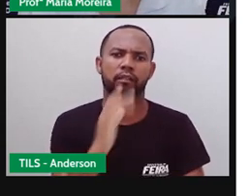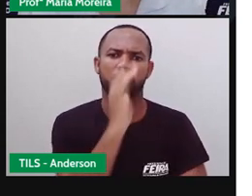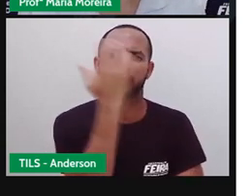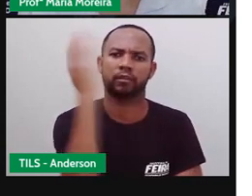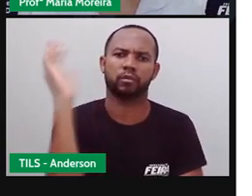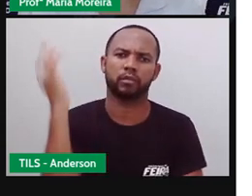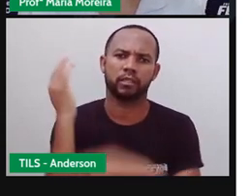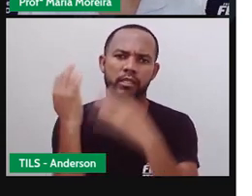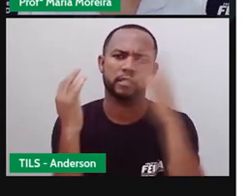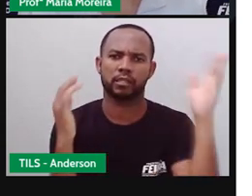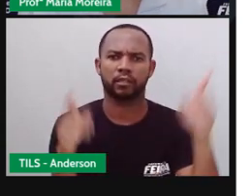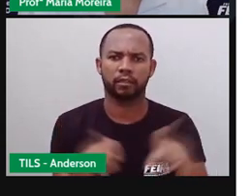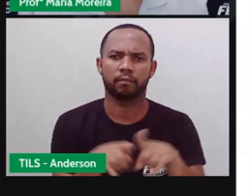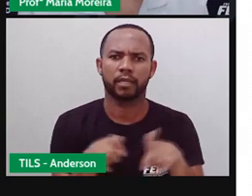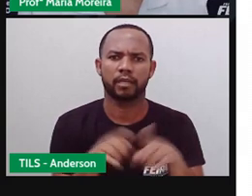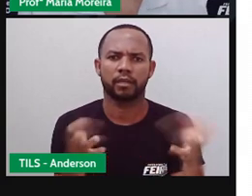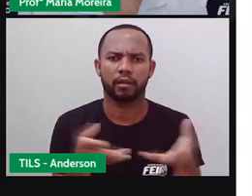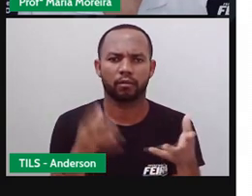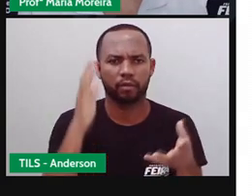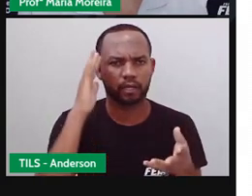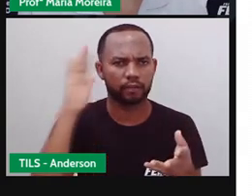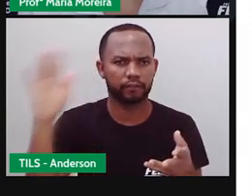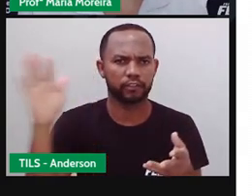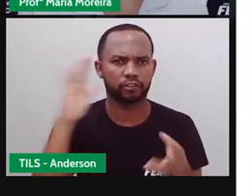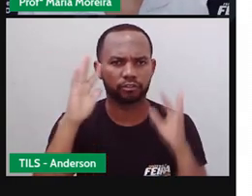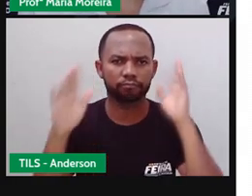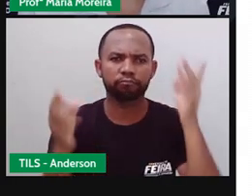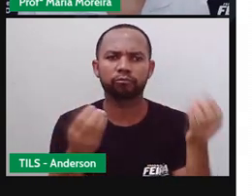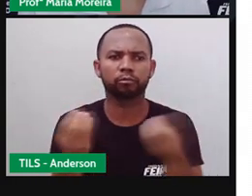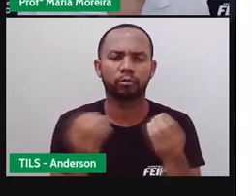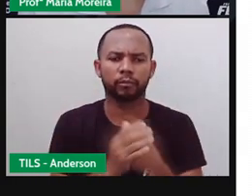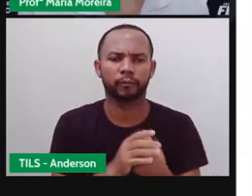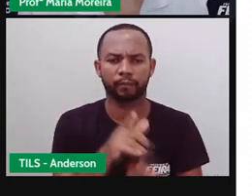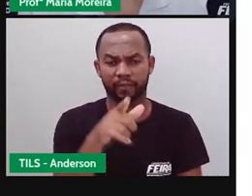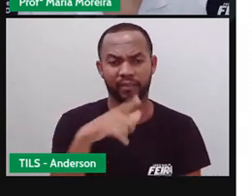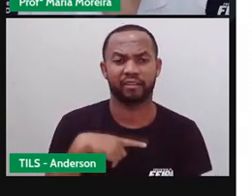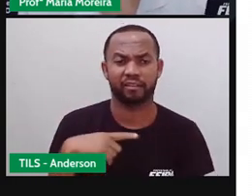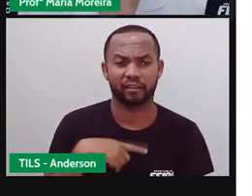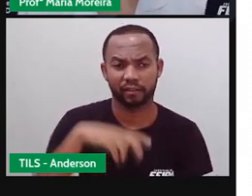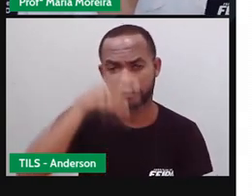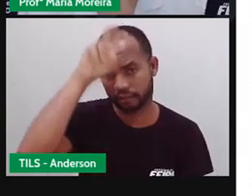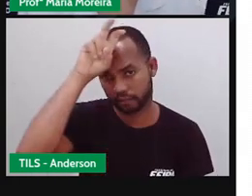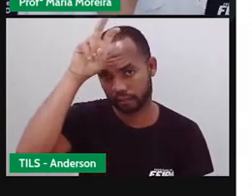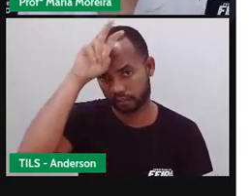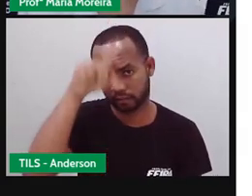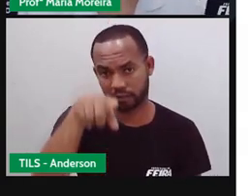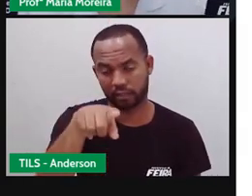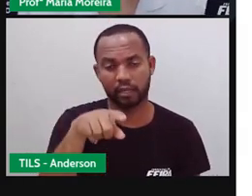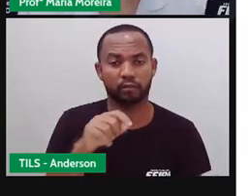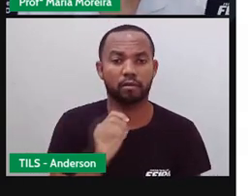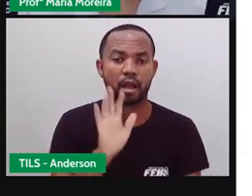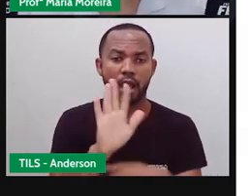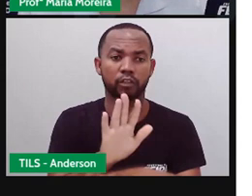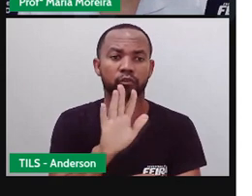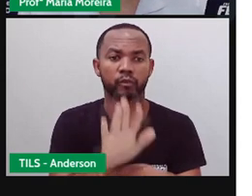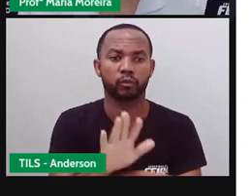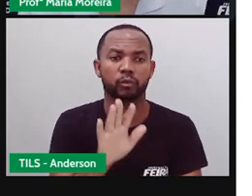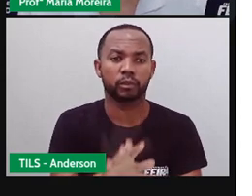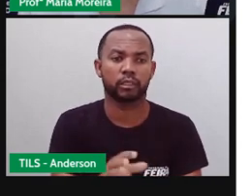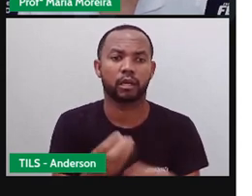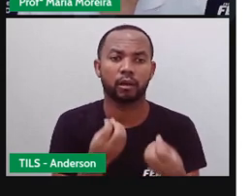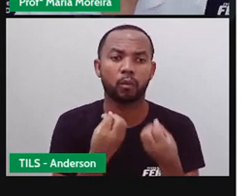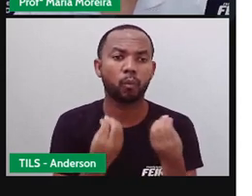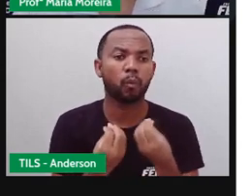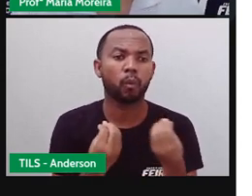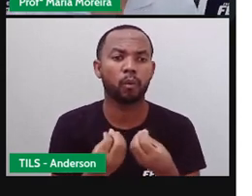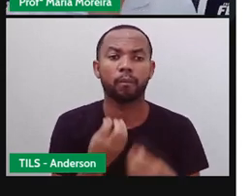refletir sobre eles agora muitos insetos né Apesar de sua fama produzem efeitos